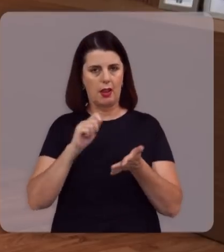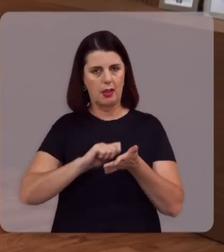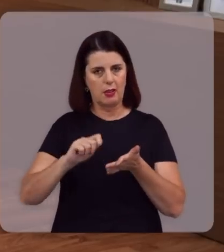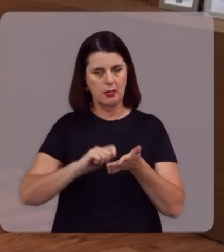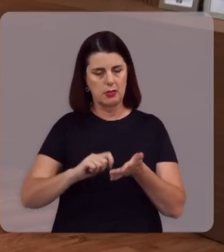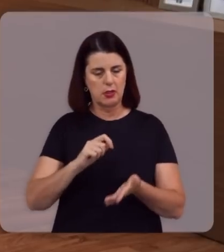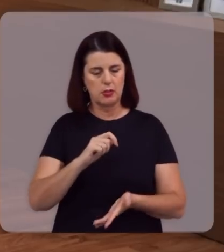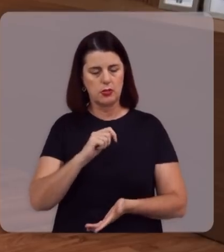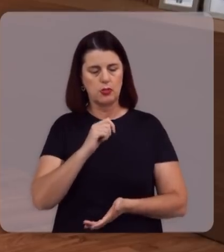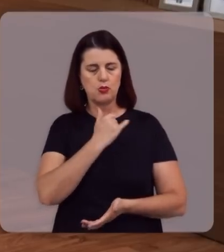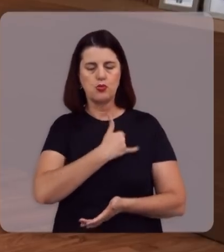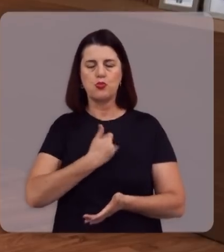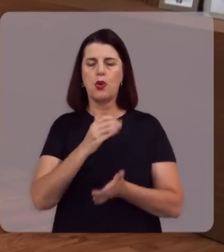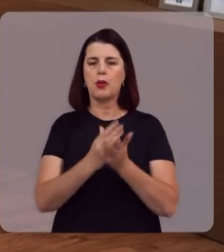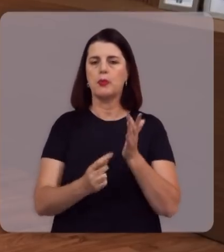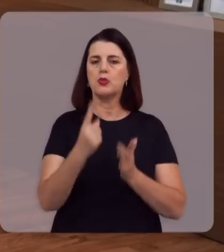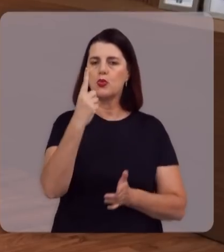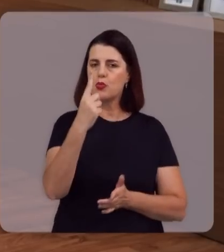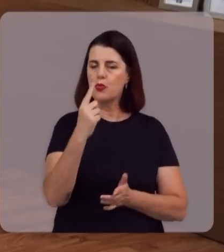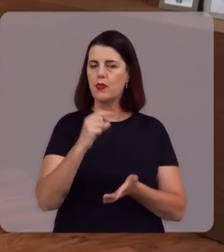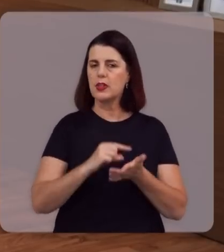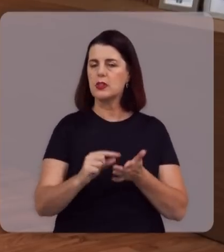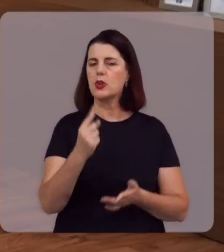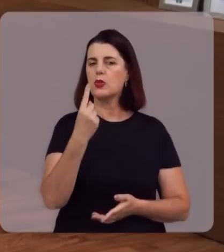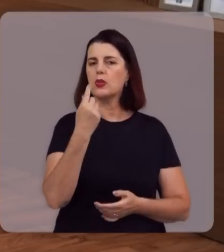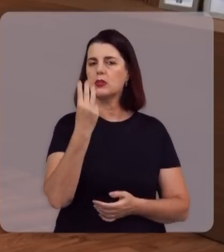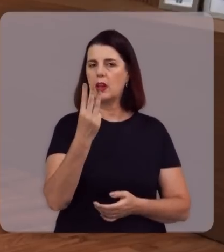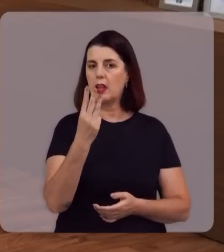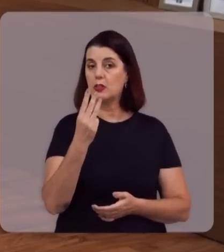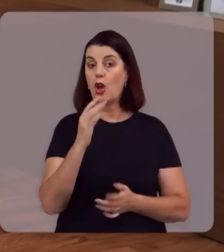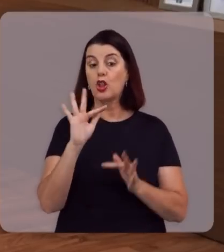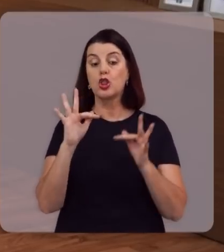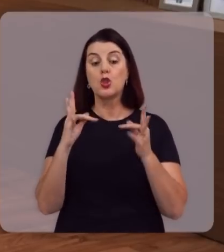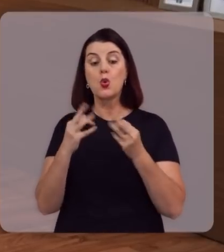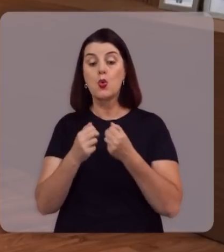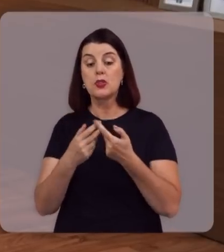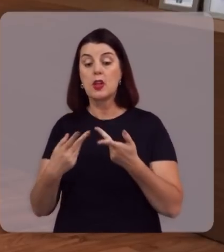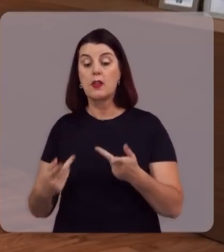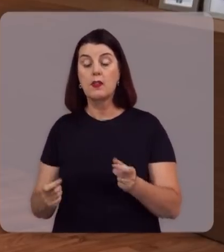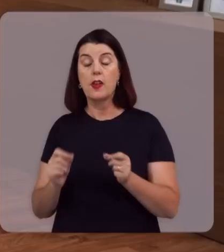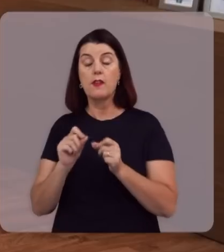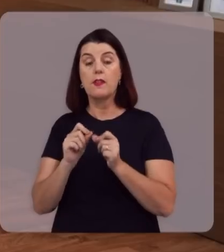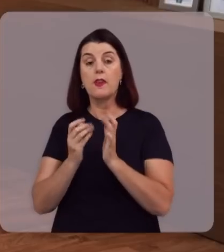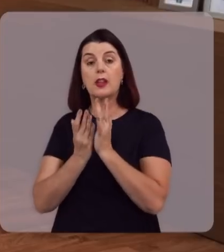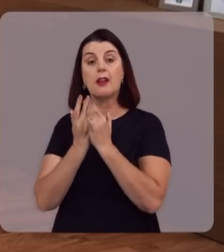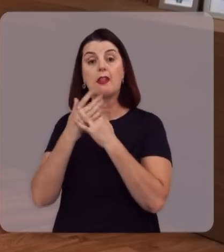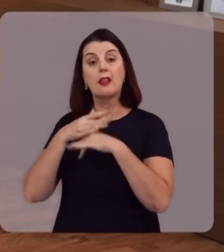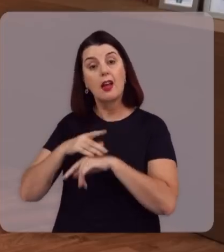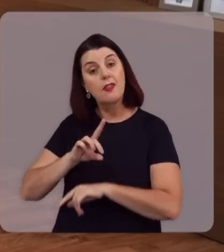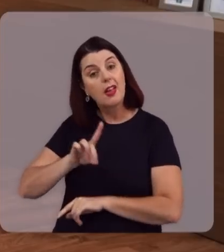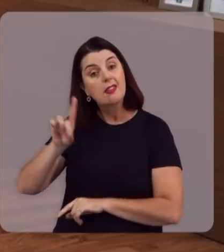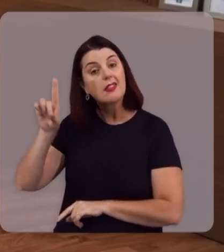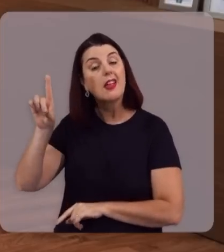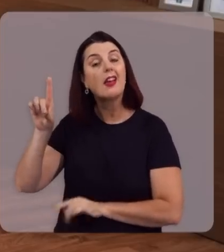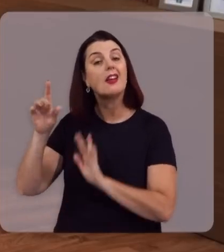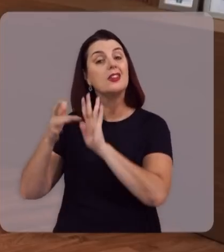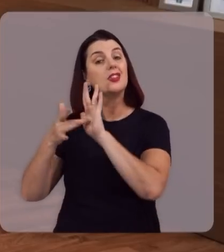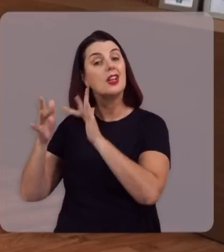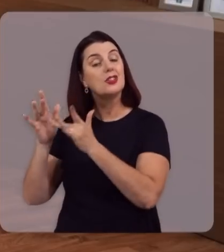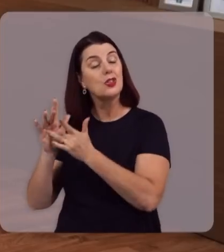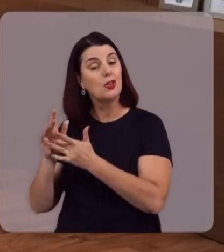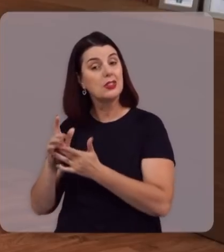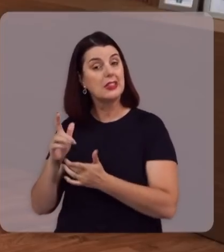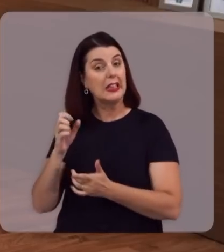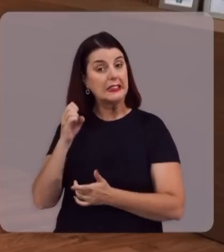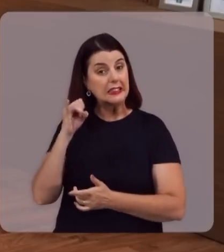João 1, versículo 3, todas as coisas foram feitas por intermédio dele, e sem ele nada do que foi feito se